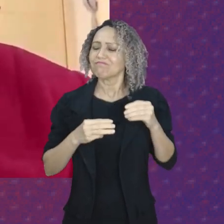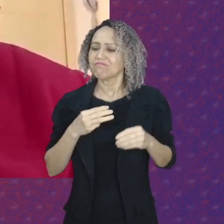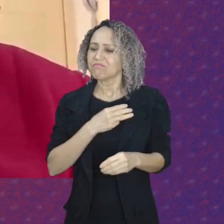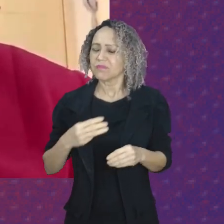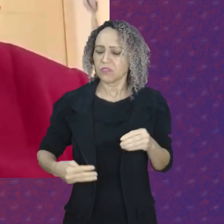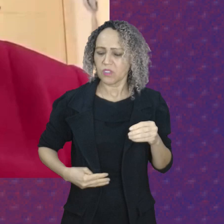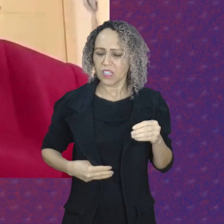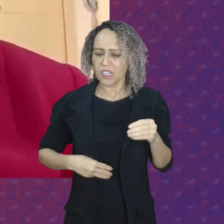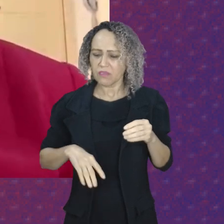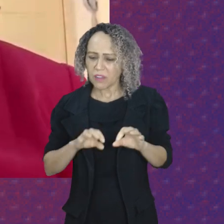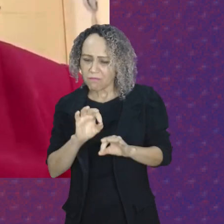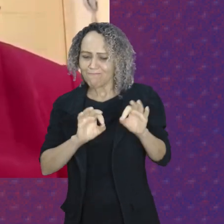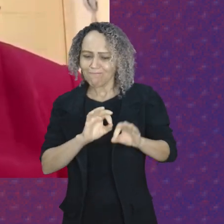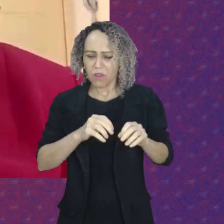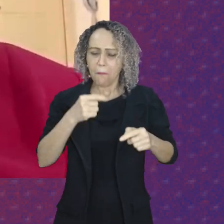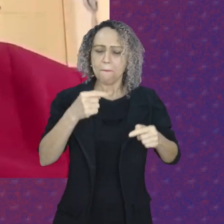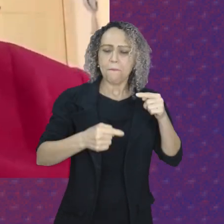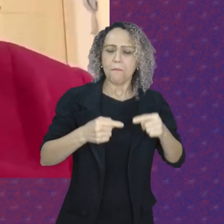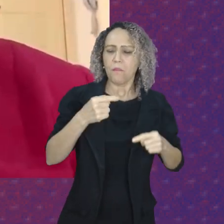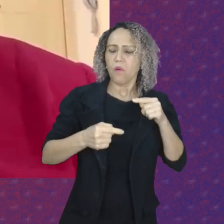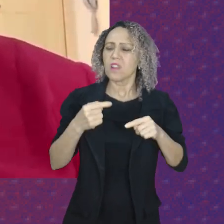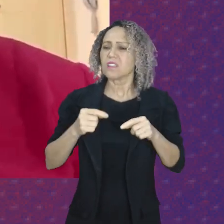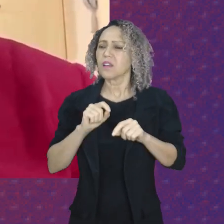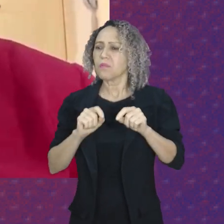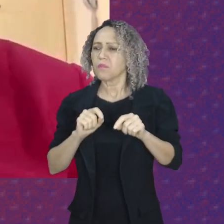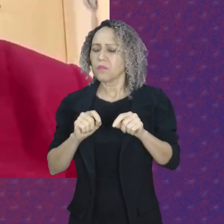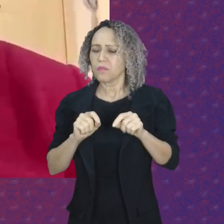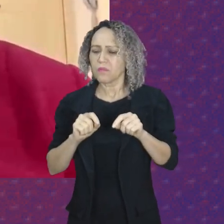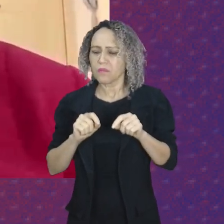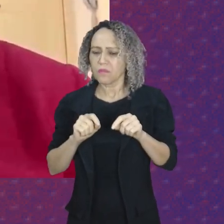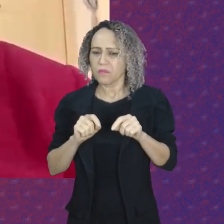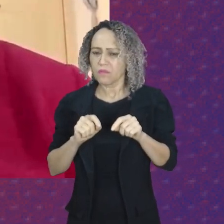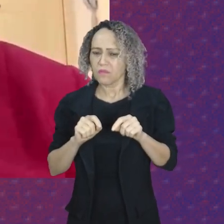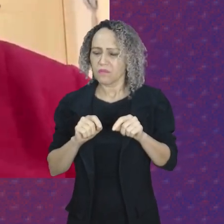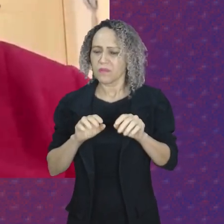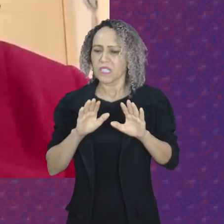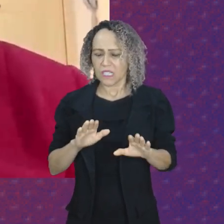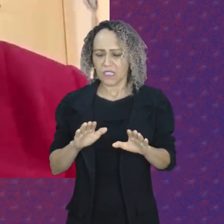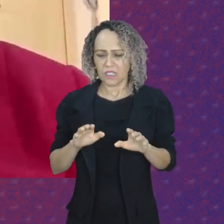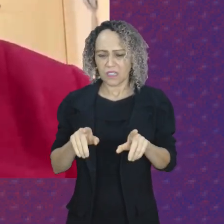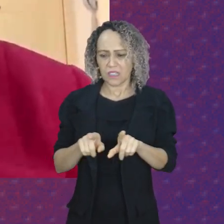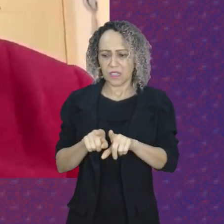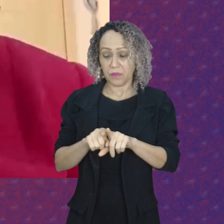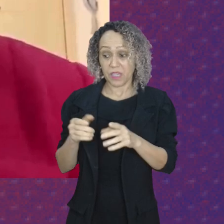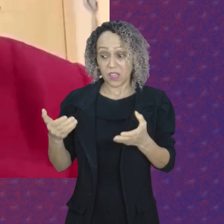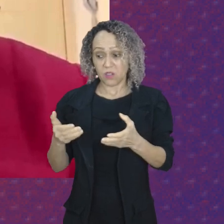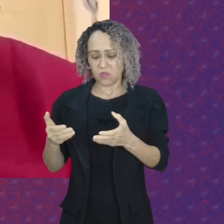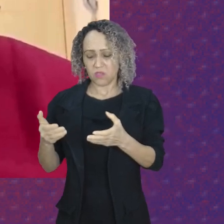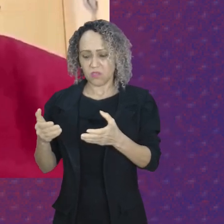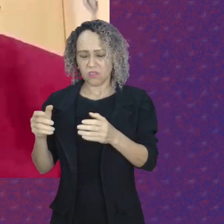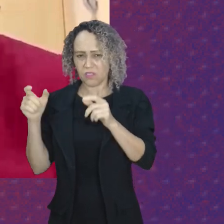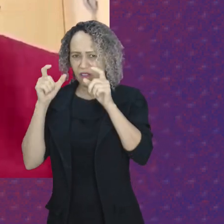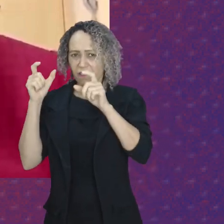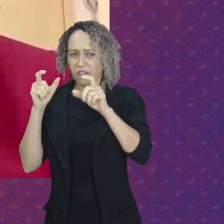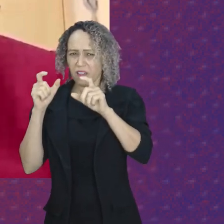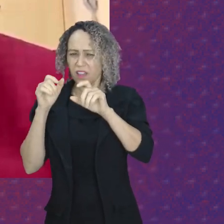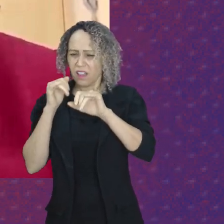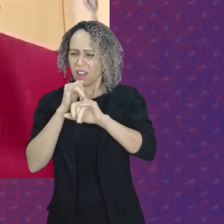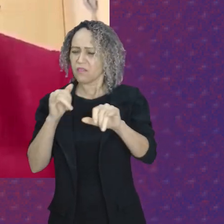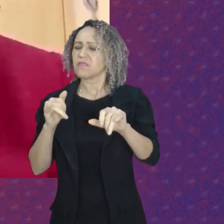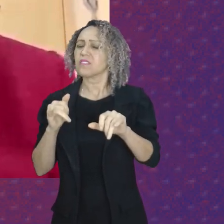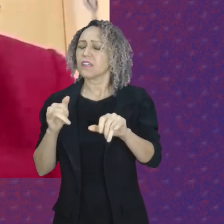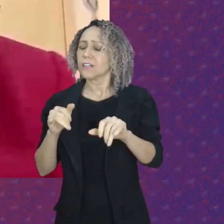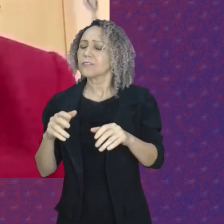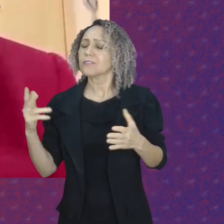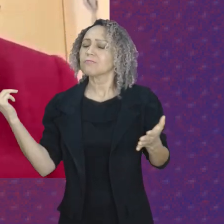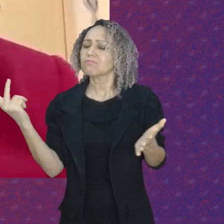de implementar, como também alertar para a situação que a gente vem vivenciando desde o golpe